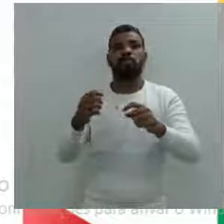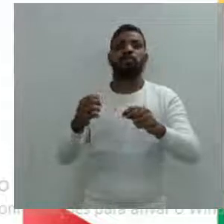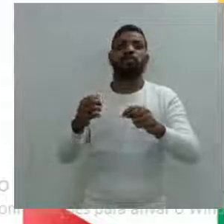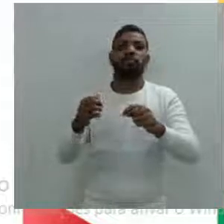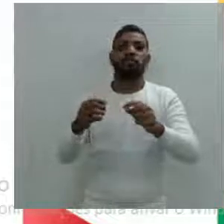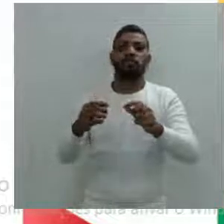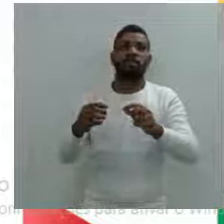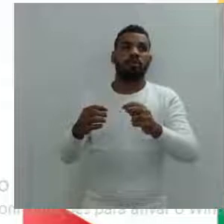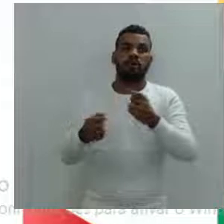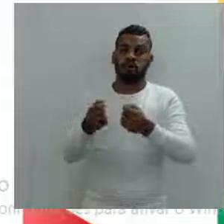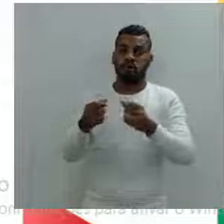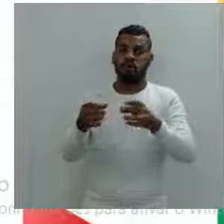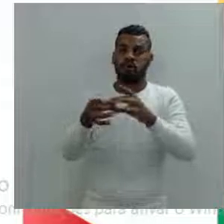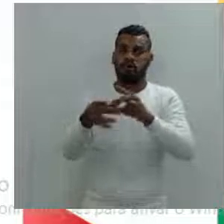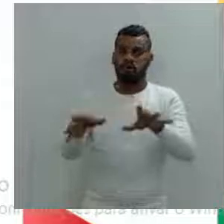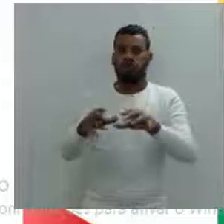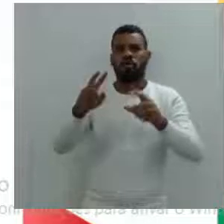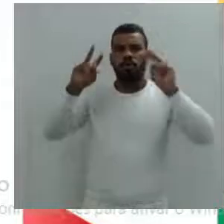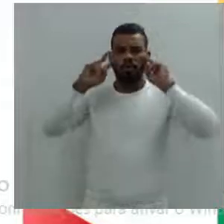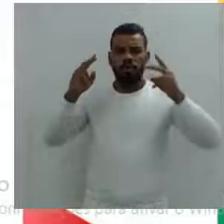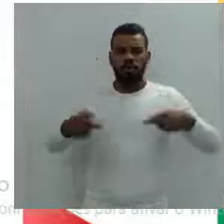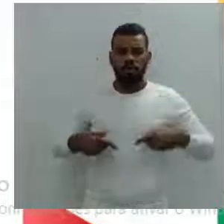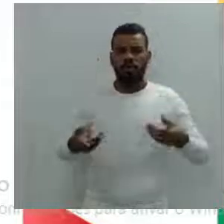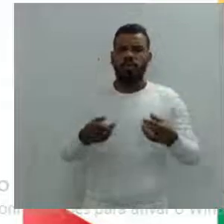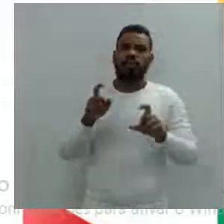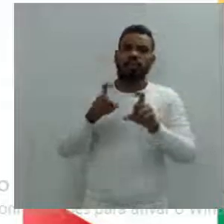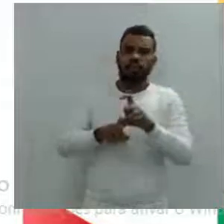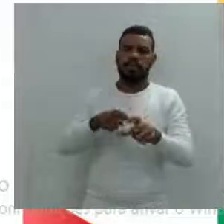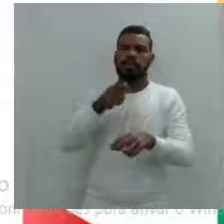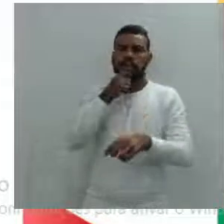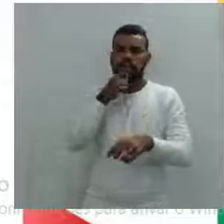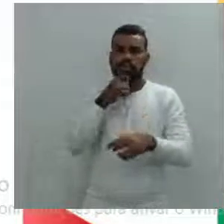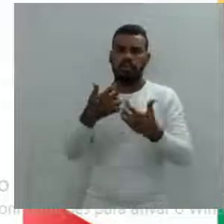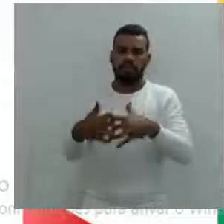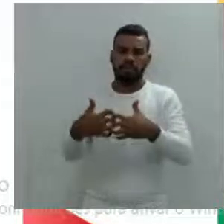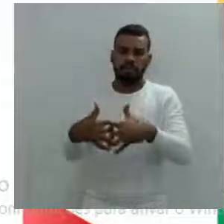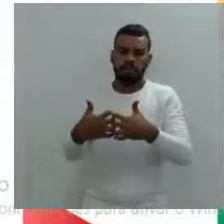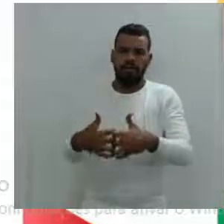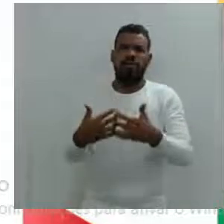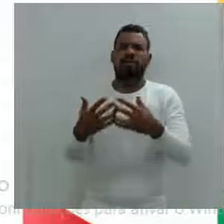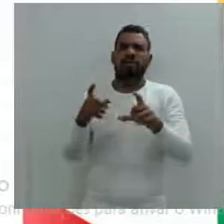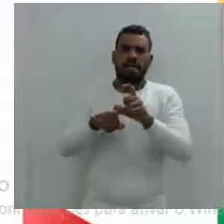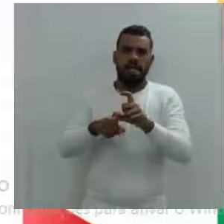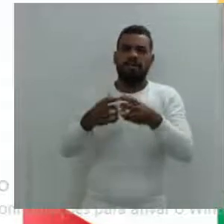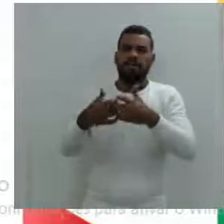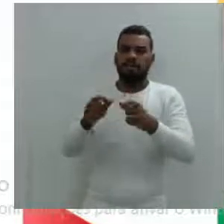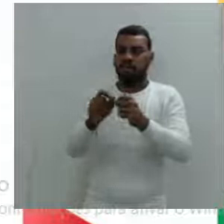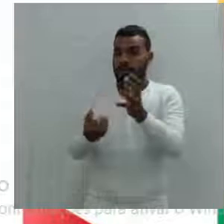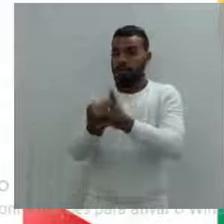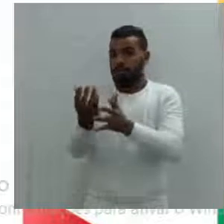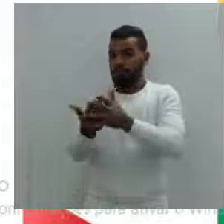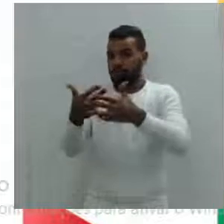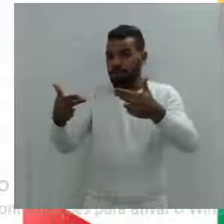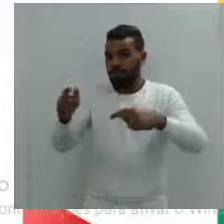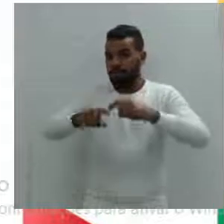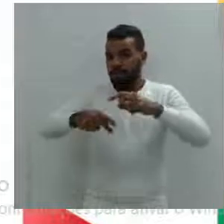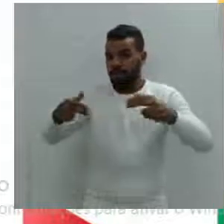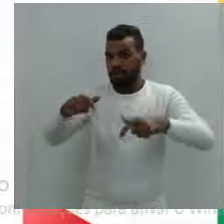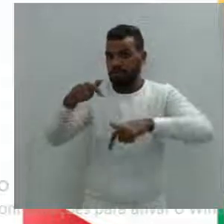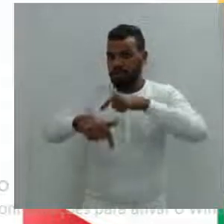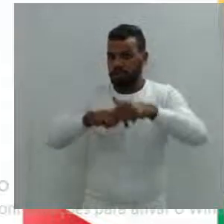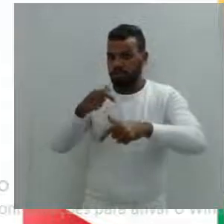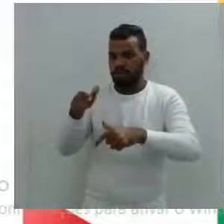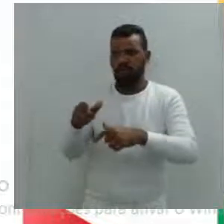foram dispensando a mão de obra humana e passaram a depender cada vez da máquina para fabricar seus produtos. O